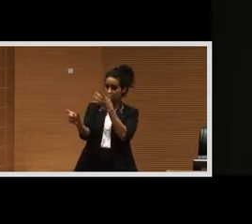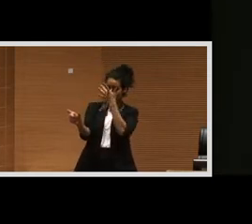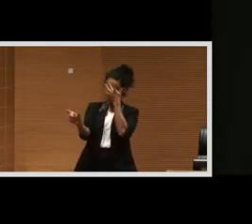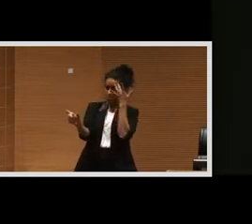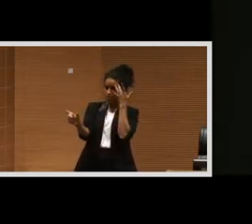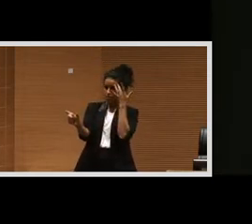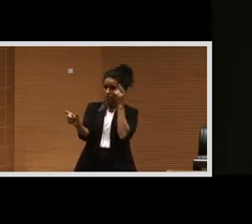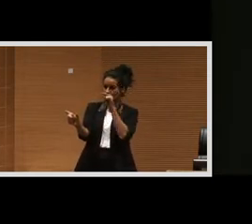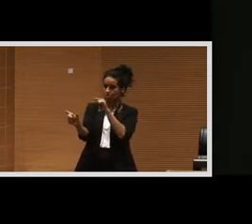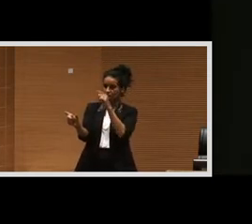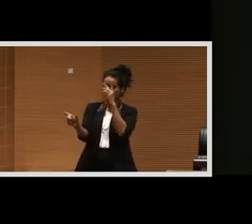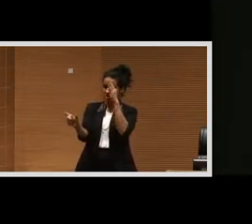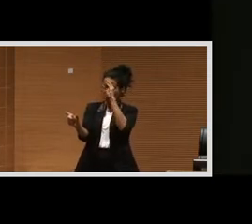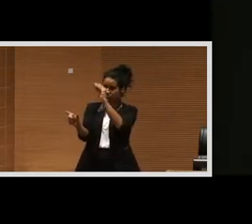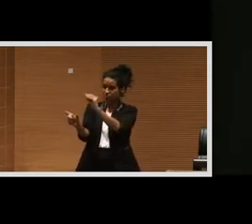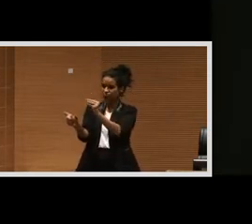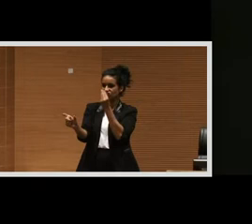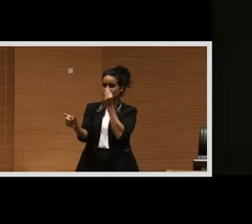anular o humano,